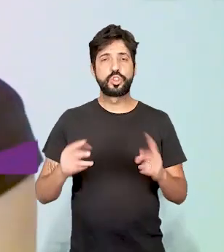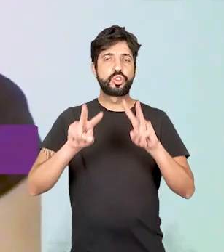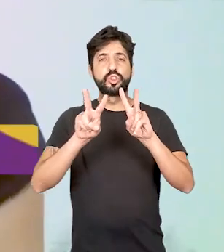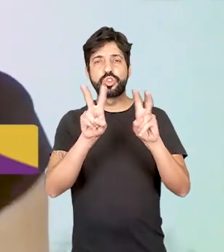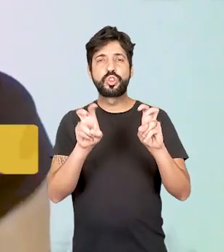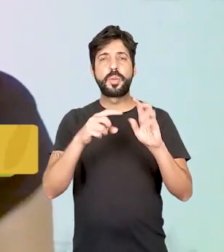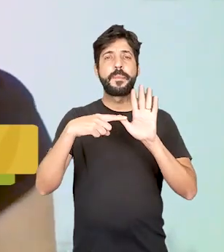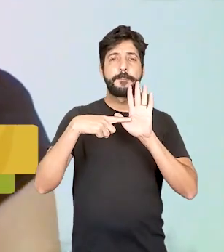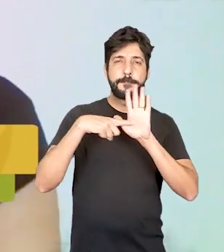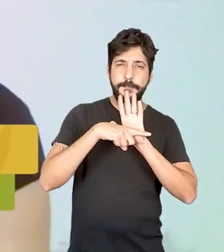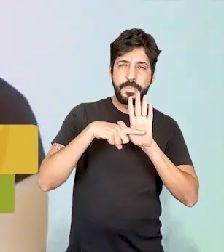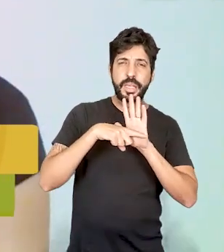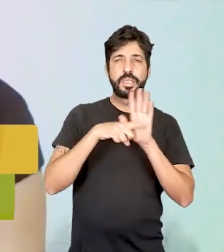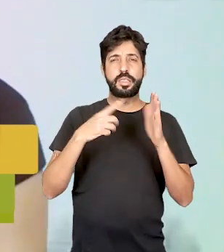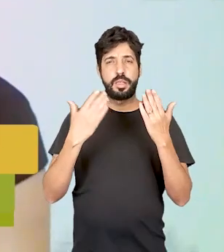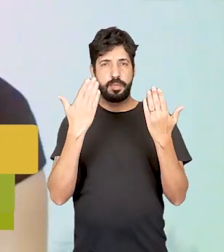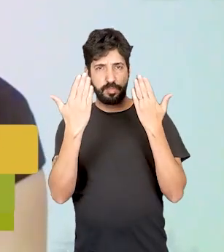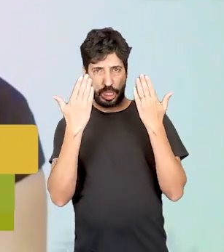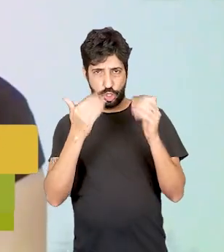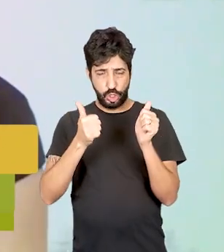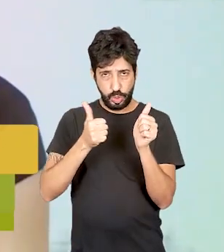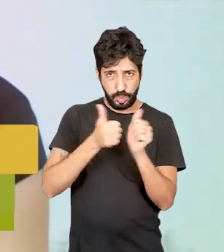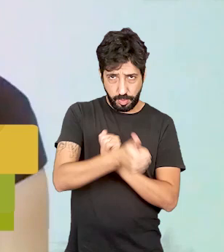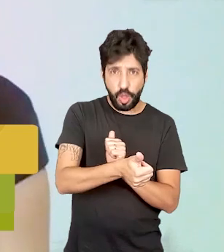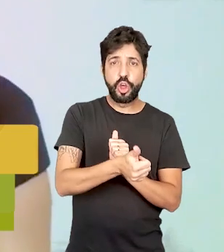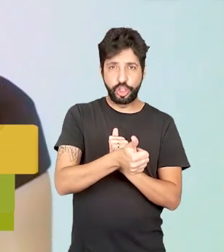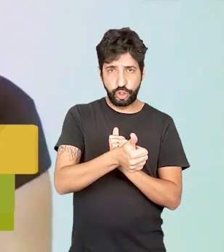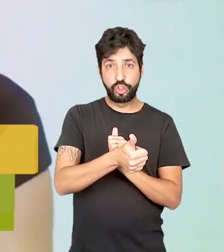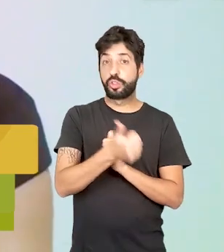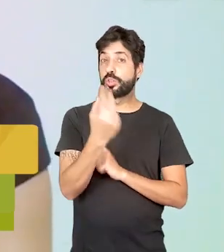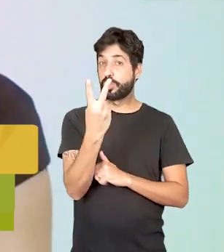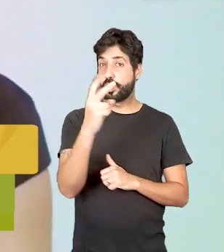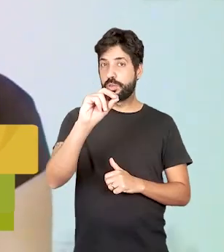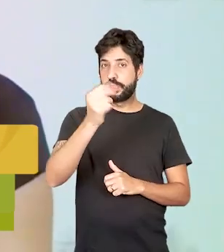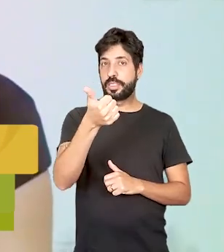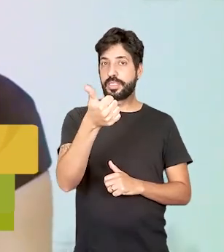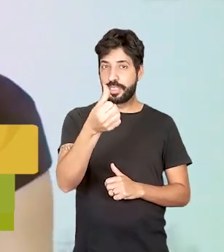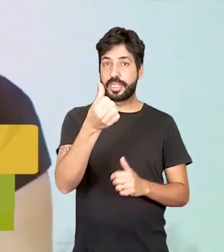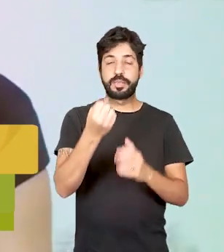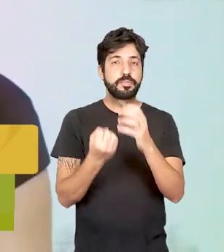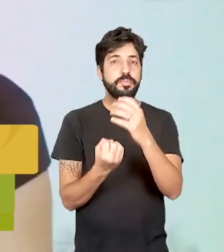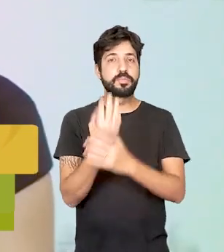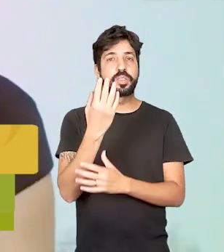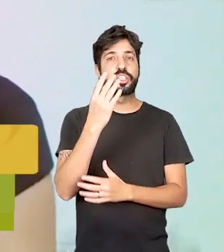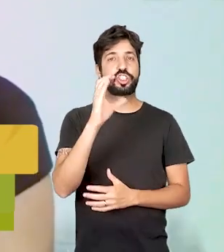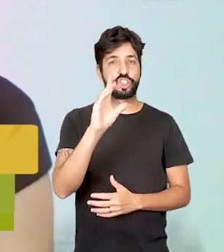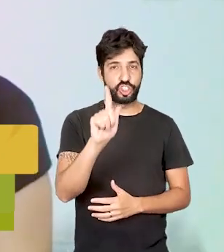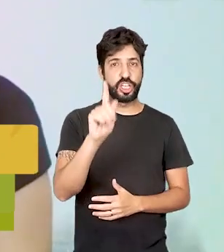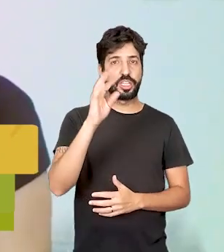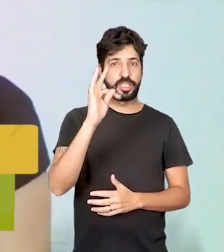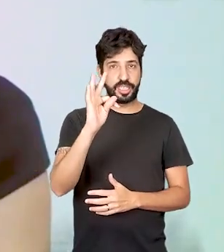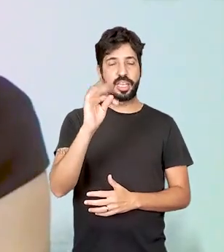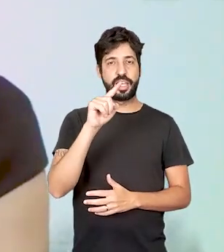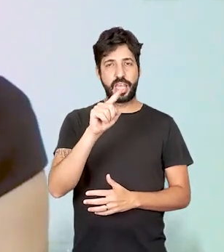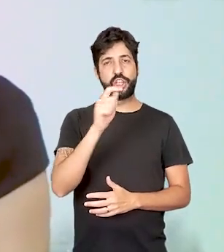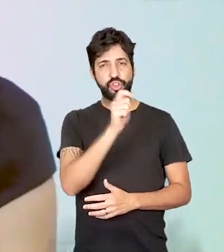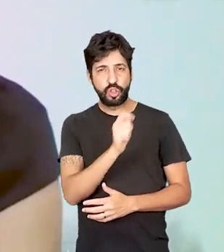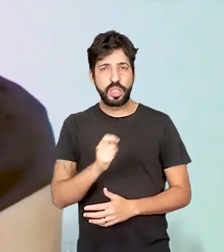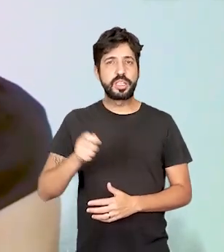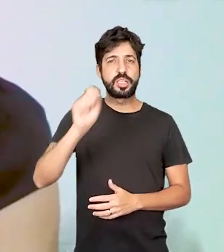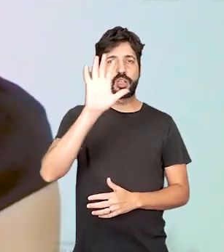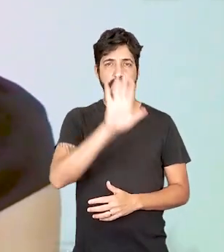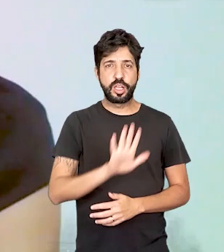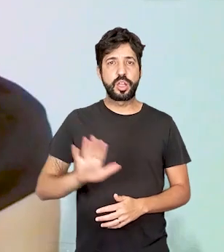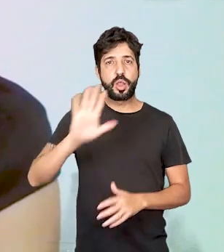Bom, pessoal, em relação às pesquisas, né, em psicologia do esporte, em 2016 foi criado um GP, né, de psicologia do esporte da ANPEP,